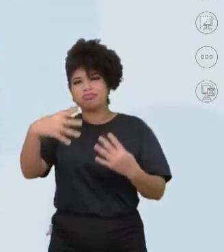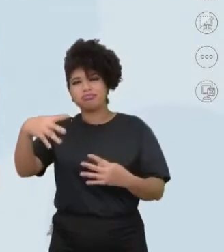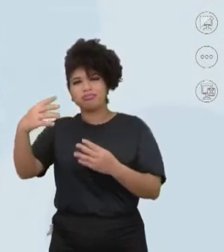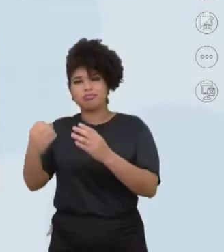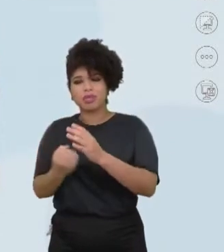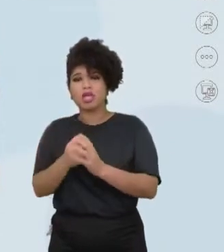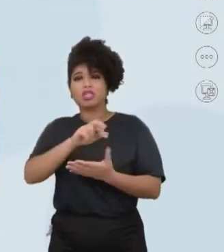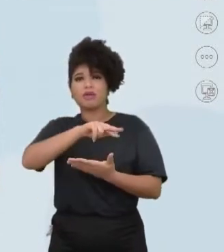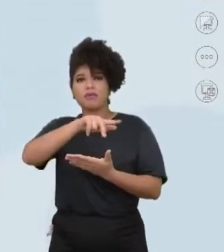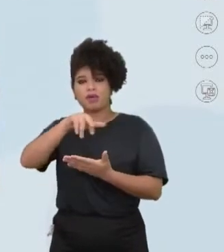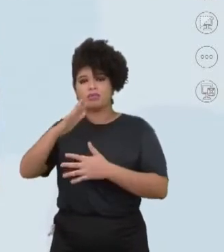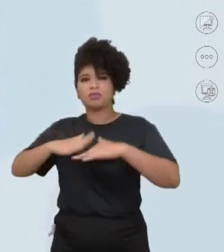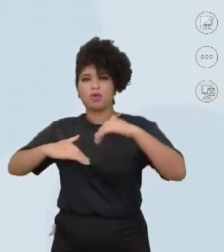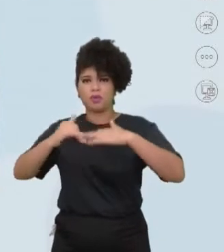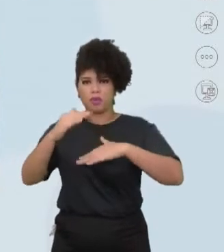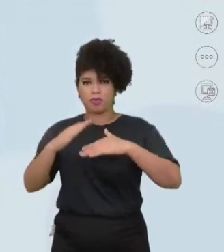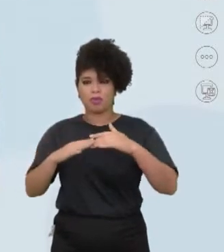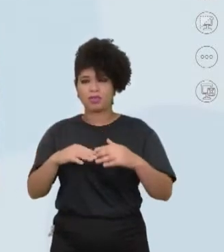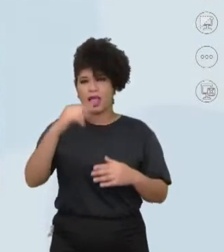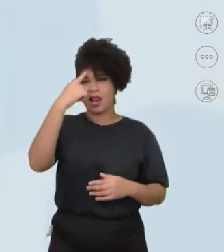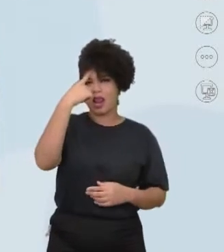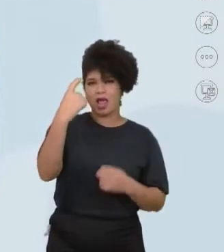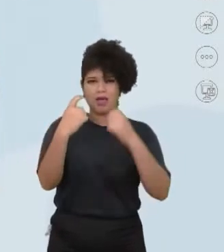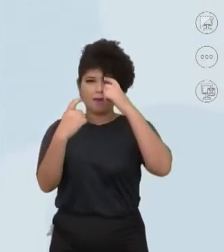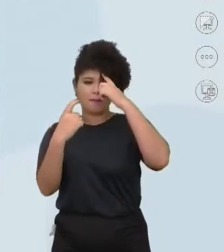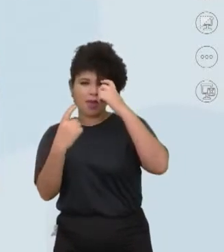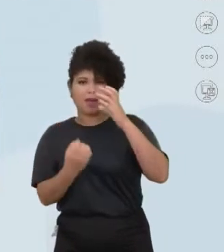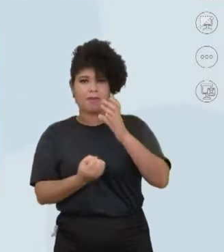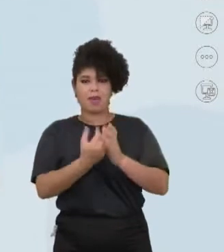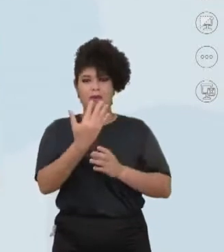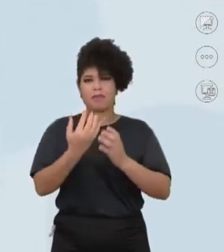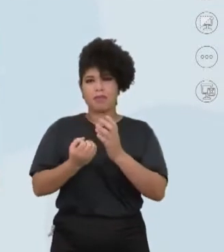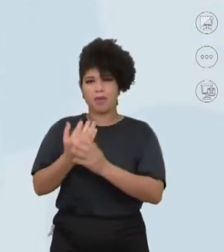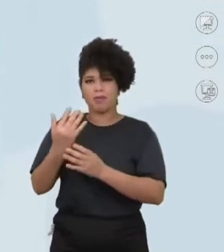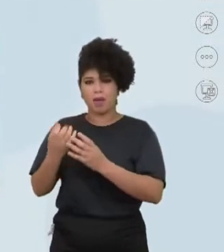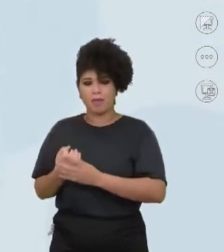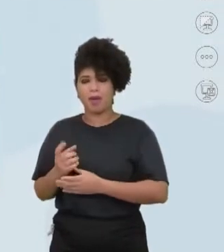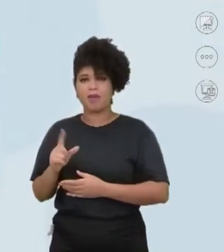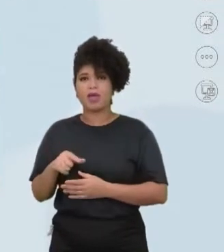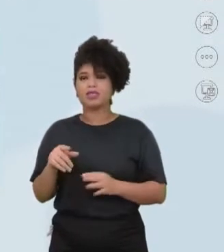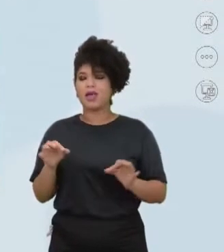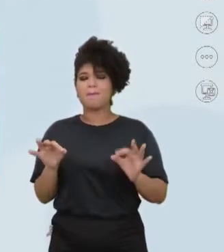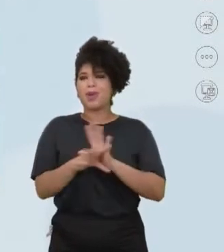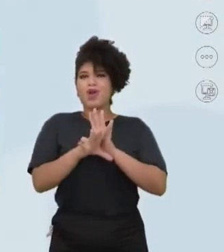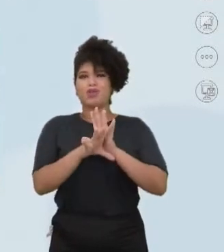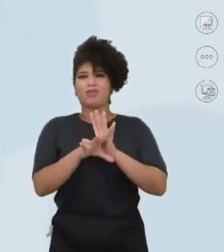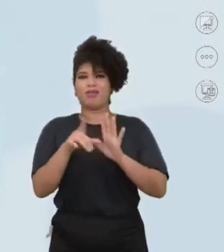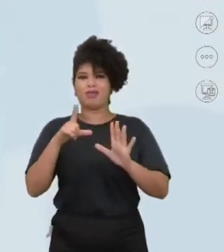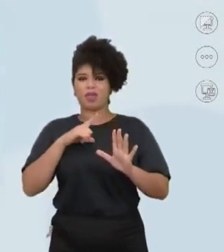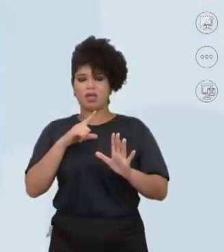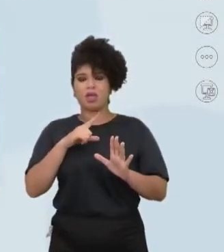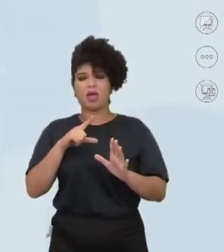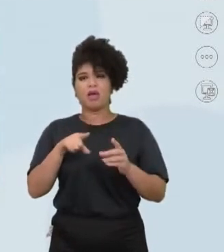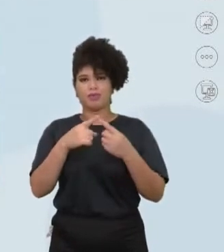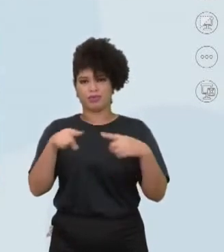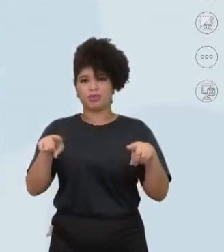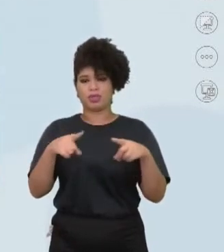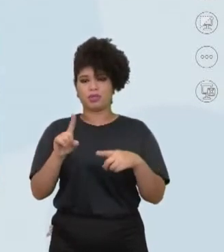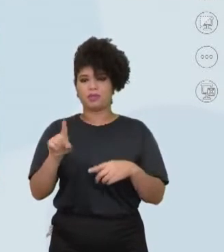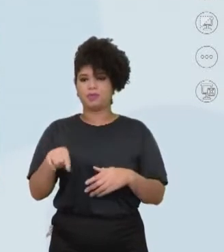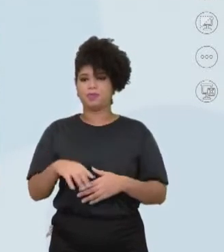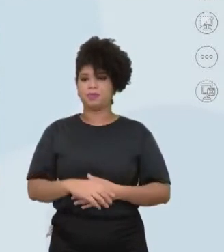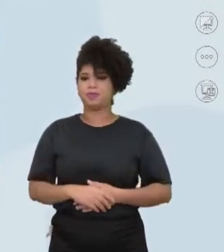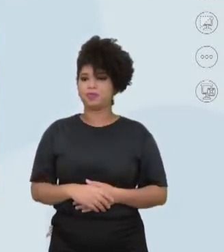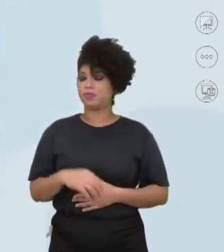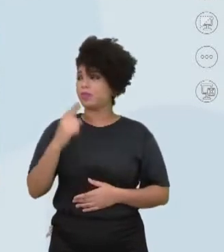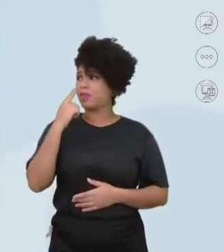também, né, por executar as ideias e levar a público a forma final dessas composições, tá bom? Então, gente,